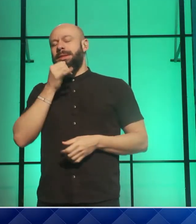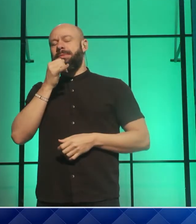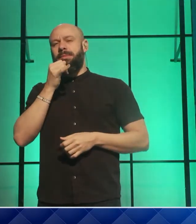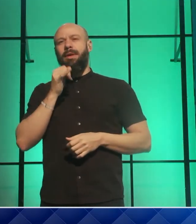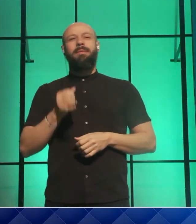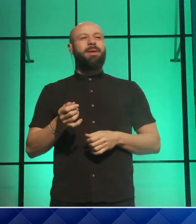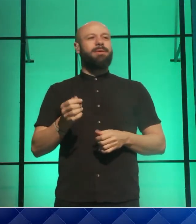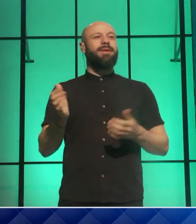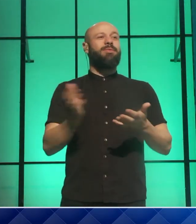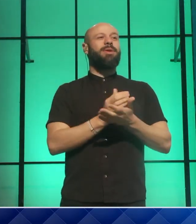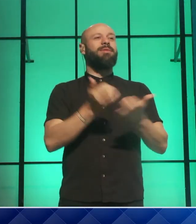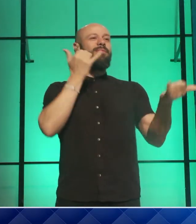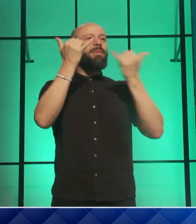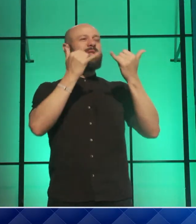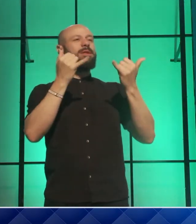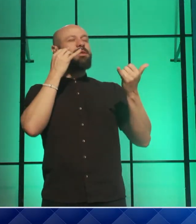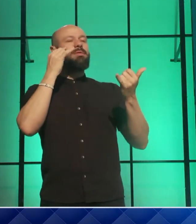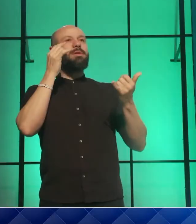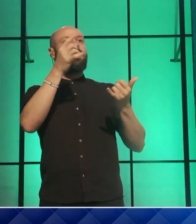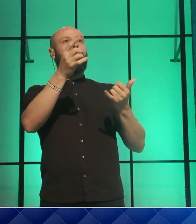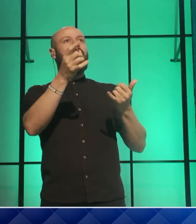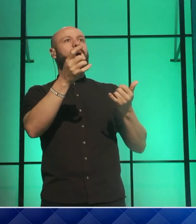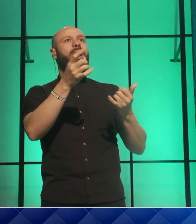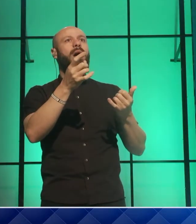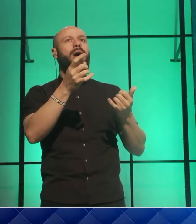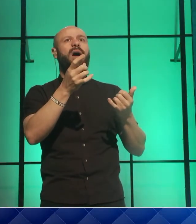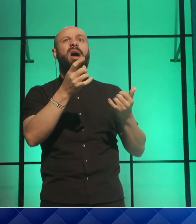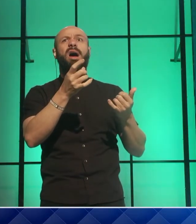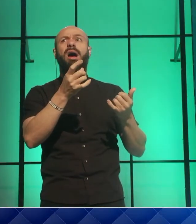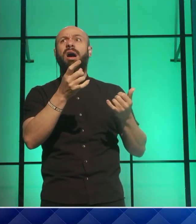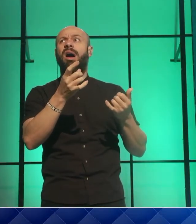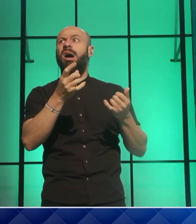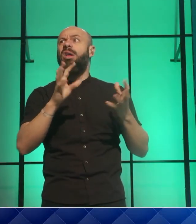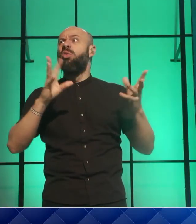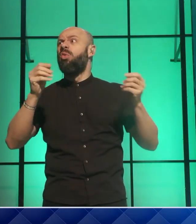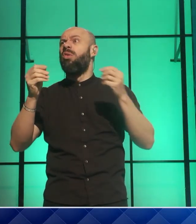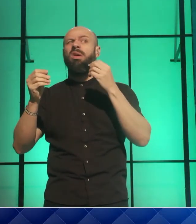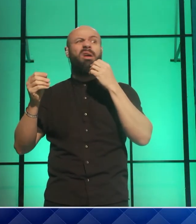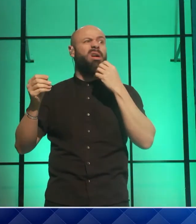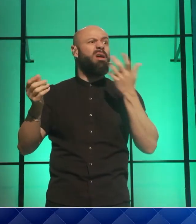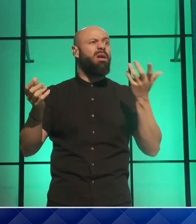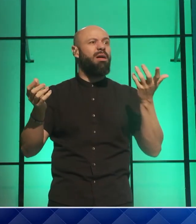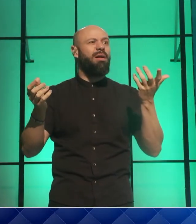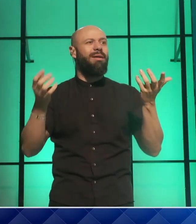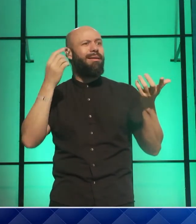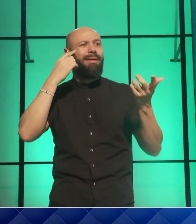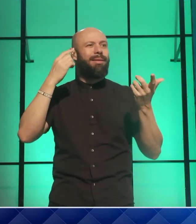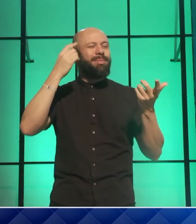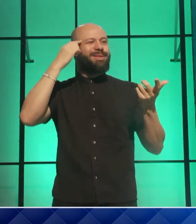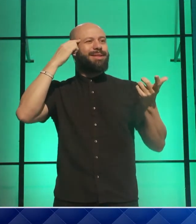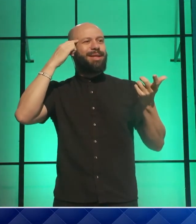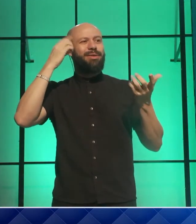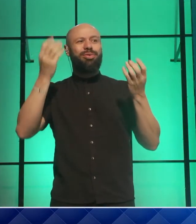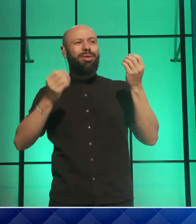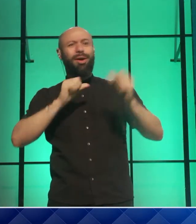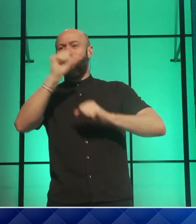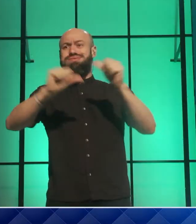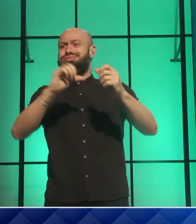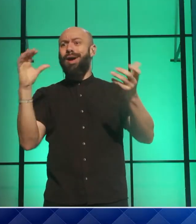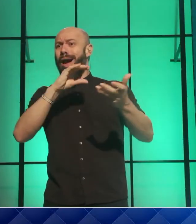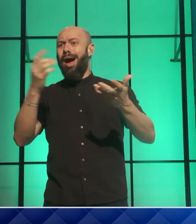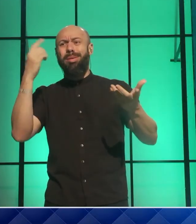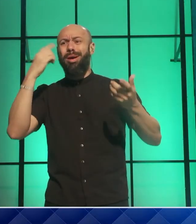estão tomando e você fica perplexo. E daí surge a grande questão: como eu e você